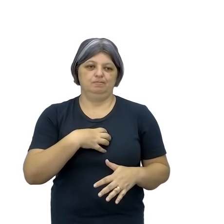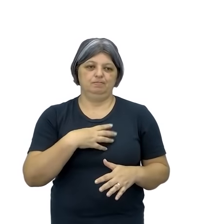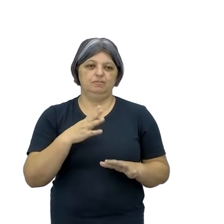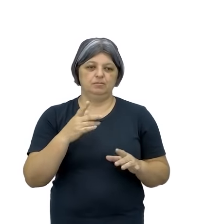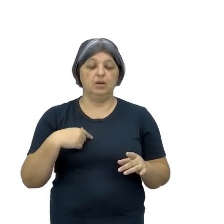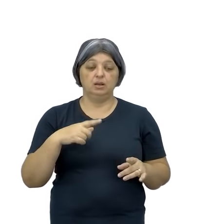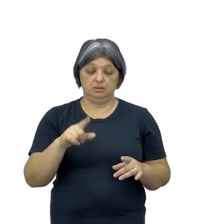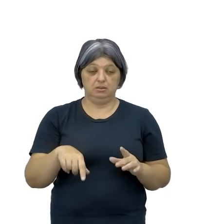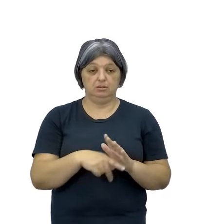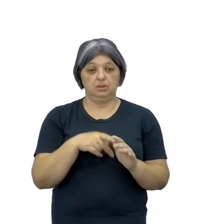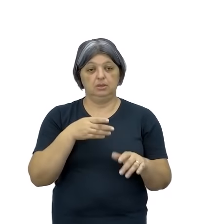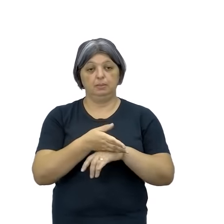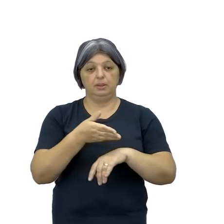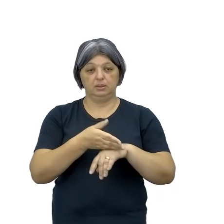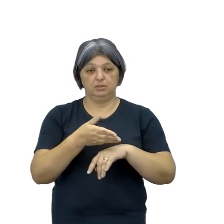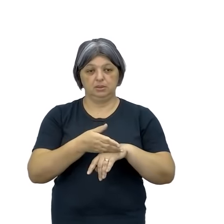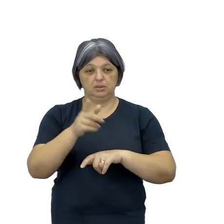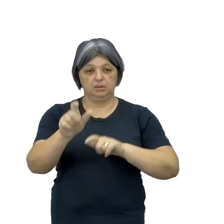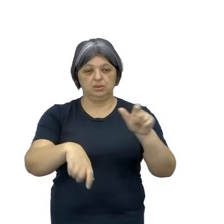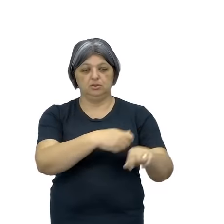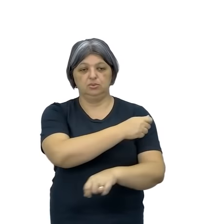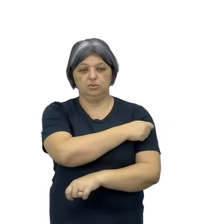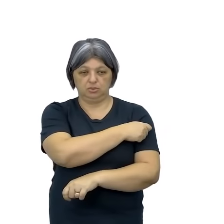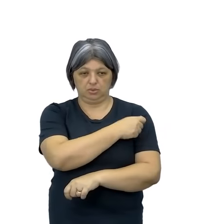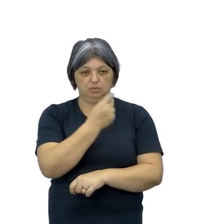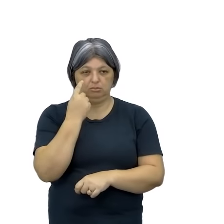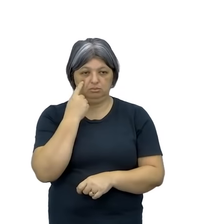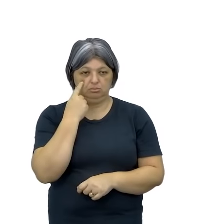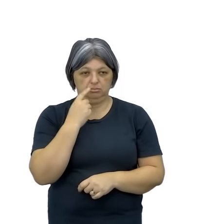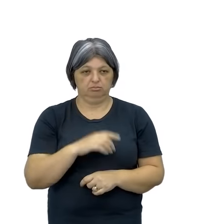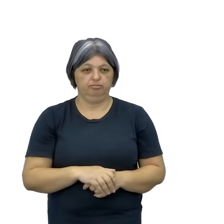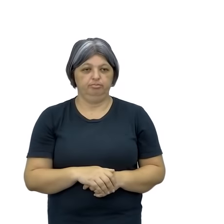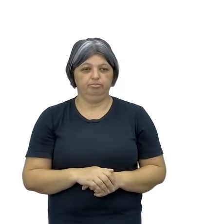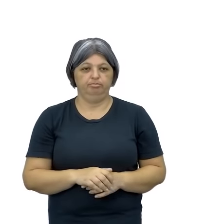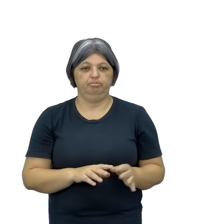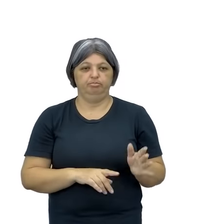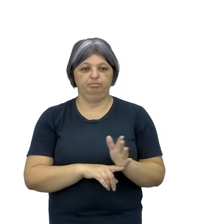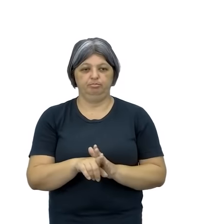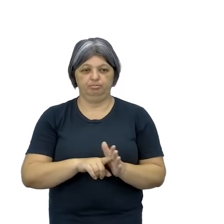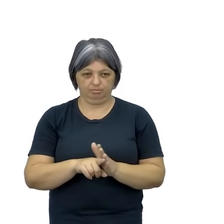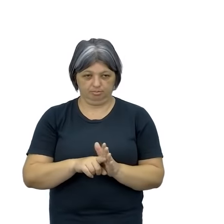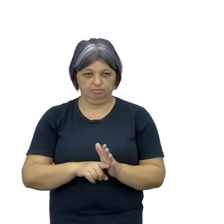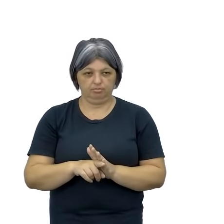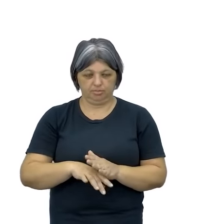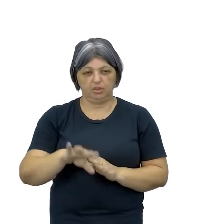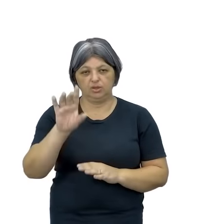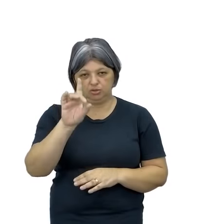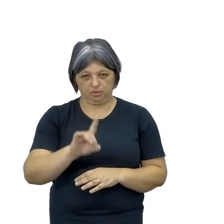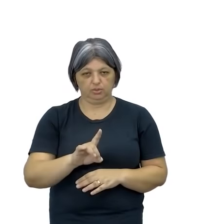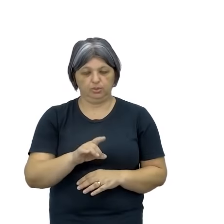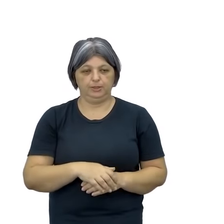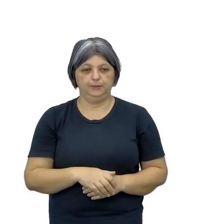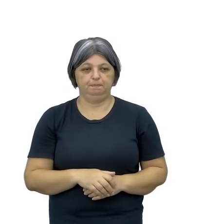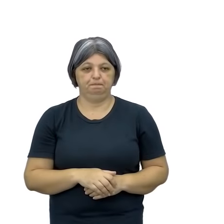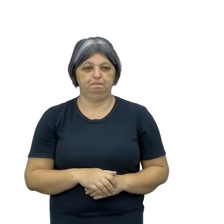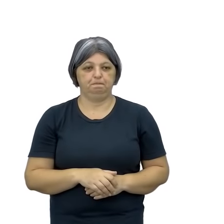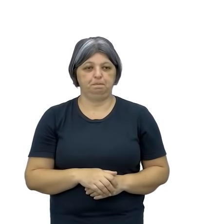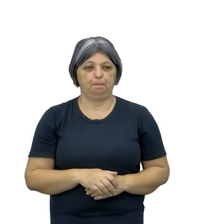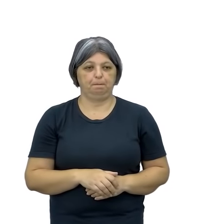foi participação dos estudantes. Veja, a taxa de participação desta diretoria, porque é de uma diretoria,